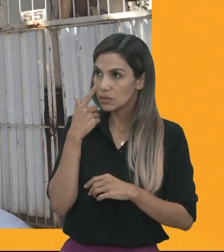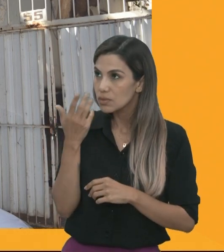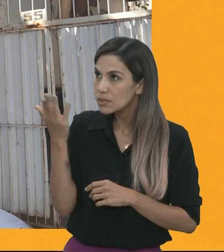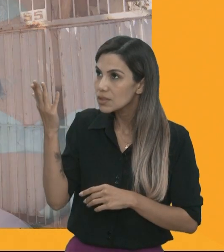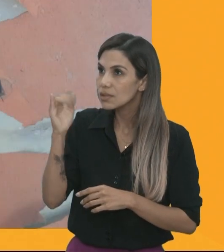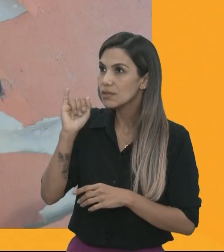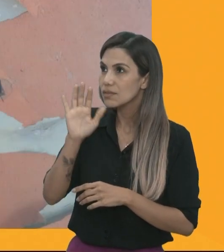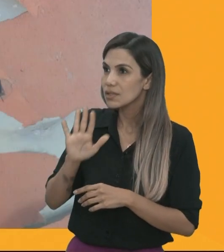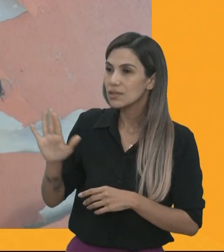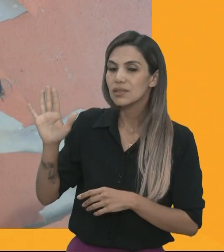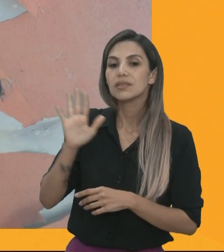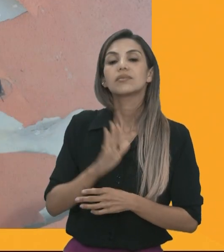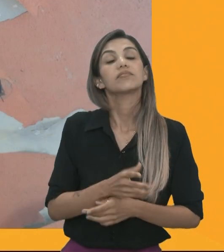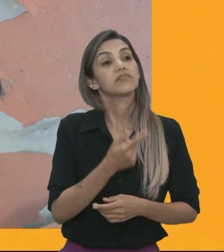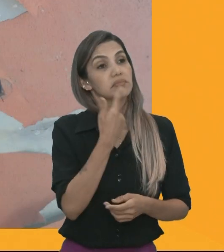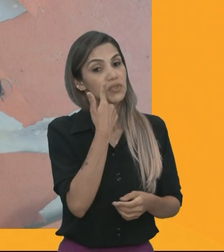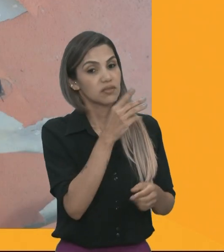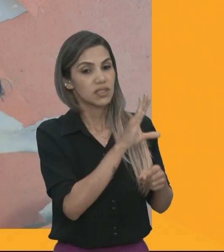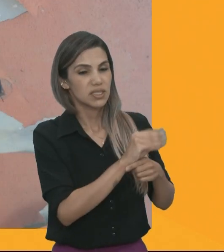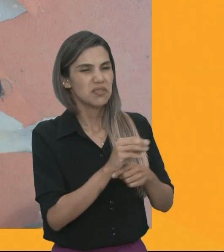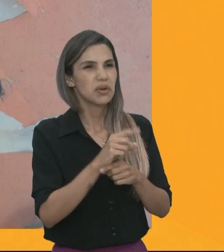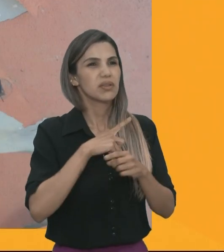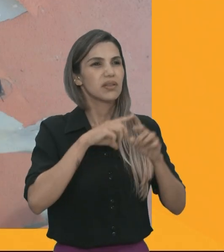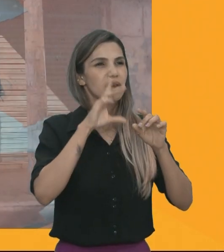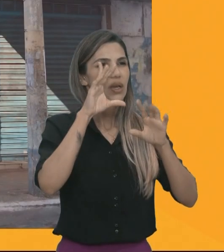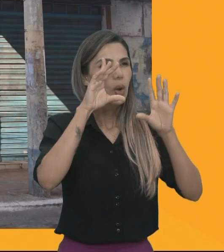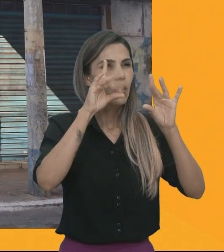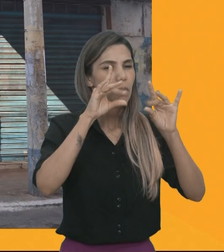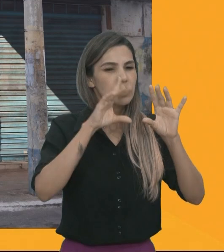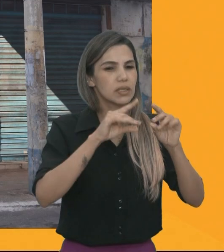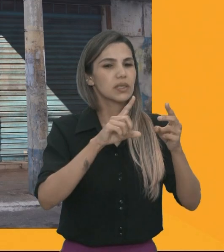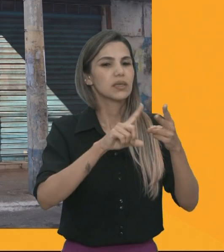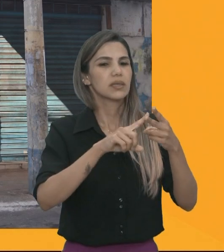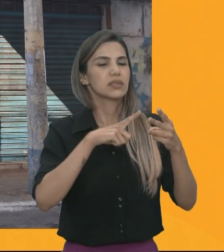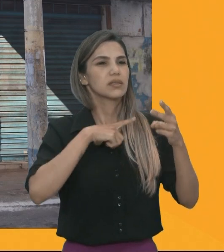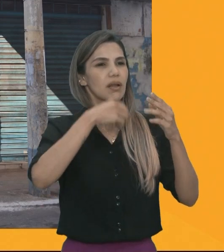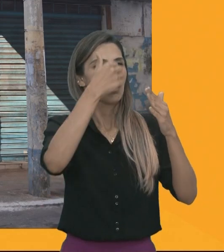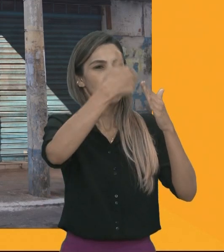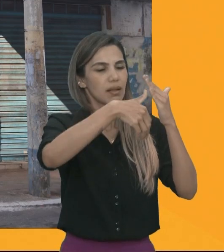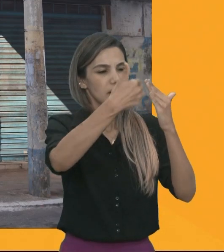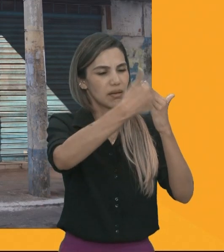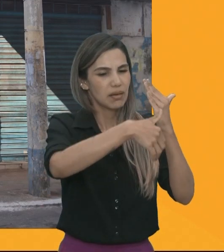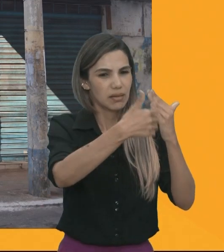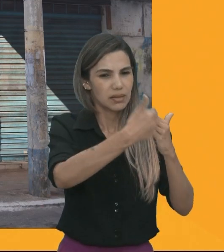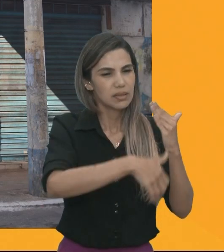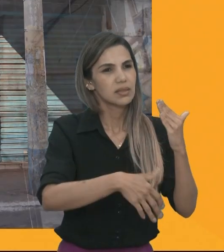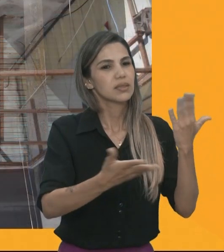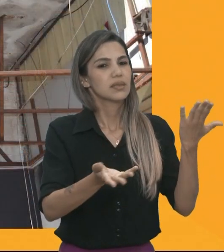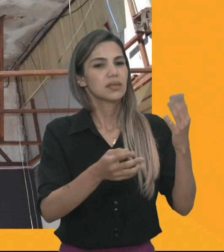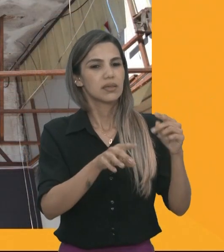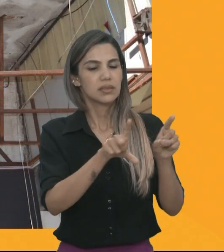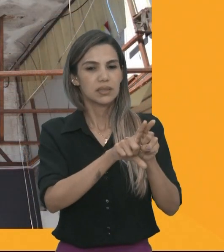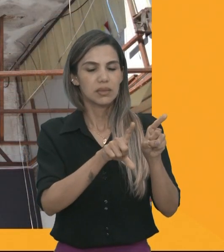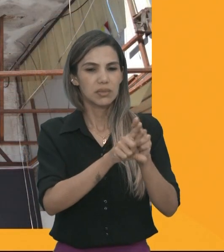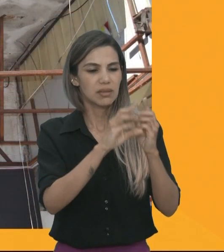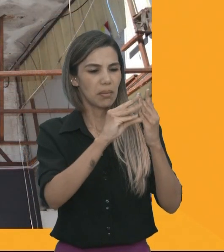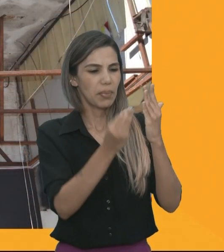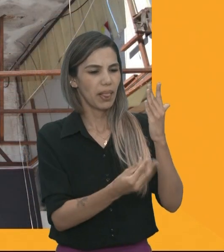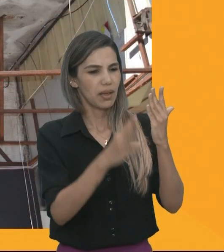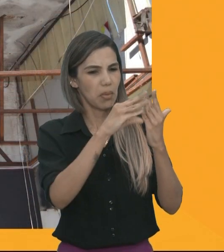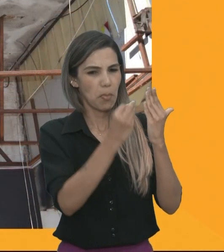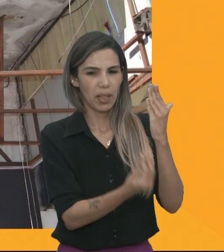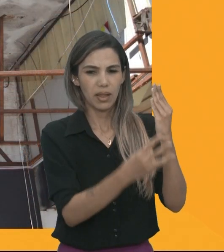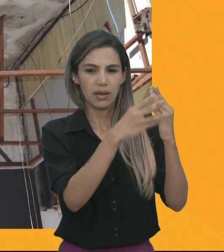As fotos, dá para ver aí questão de umidade, desplacamento, descascamento da pintura. Tá